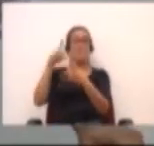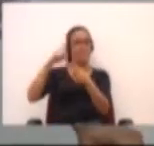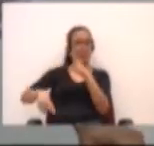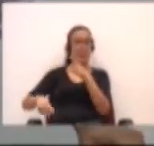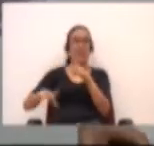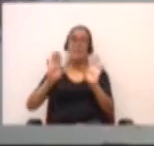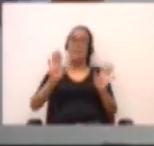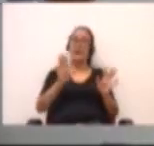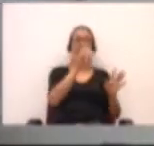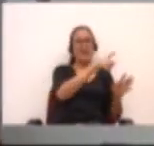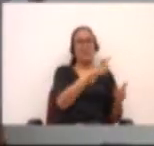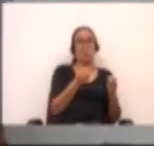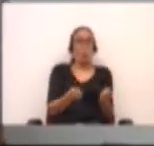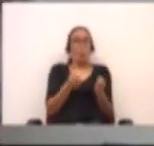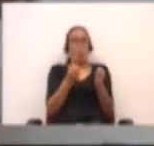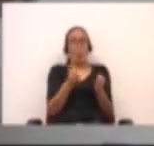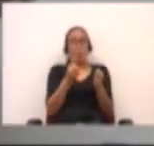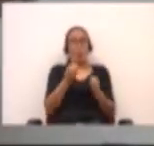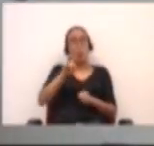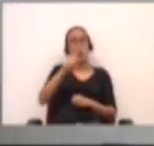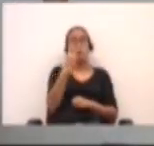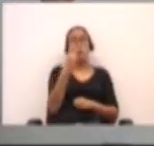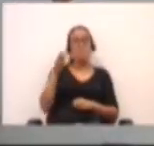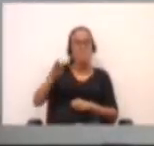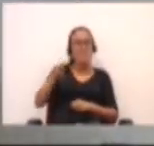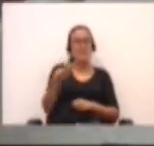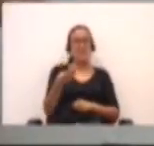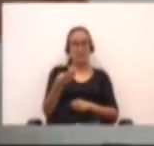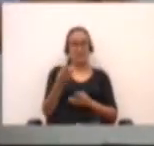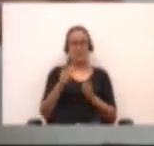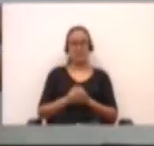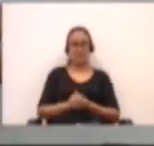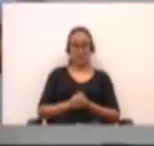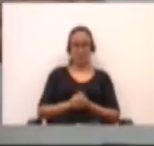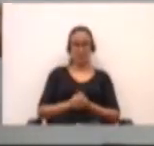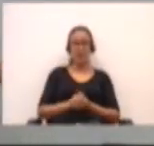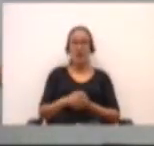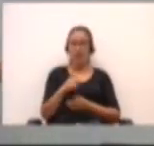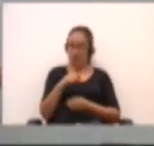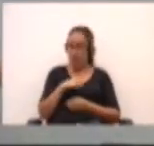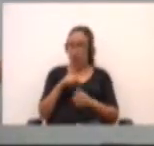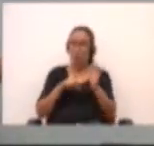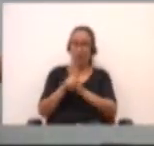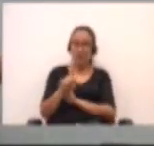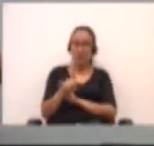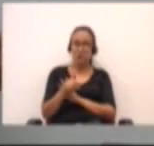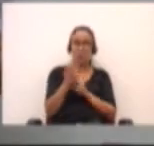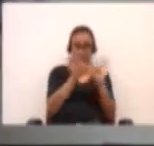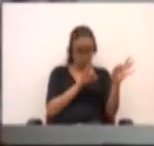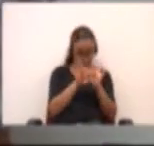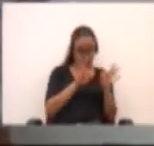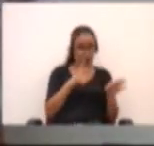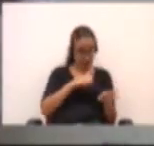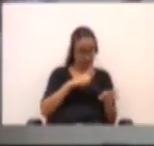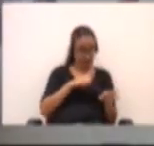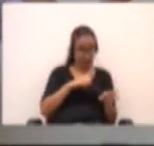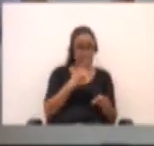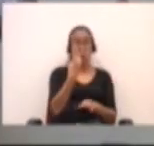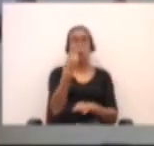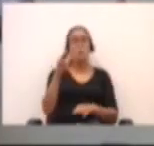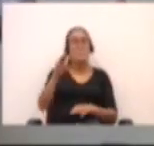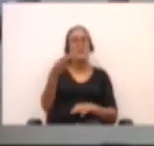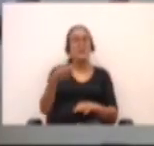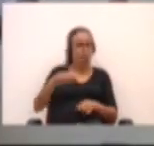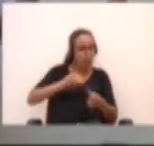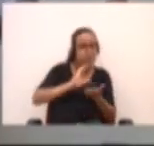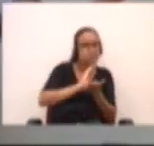aos nobres vereadores, existe um projeto de investimento nesse R$1 milhão que vai sobrar? Alguém sabe me informar se